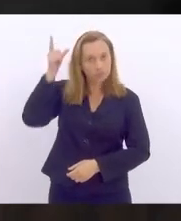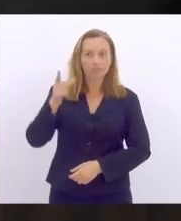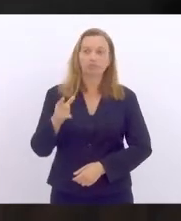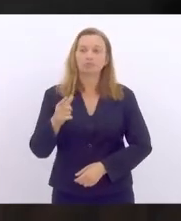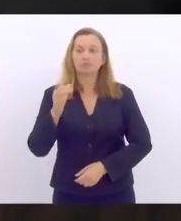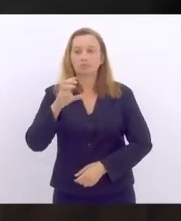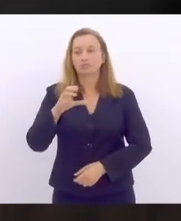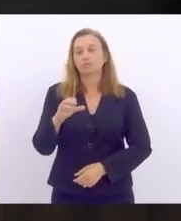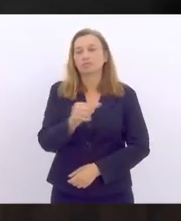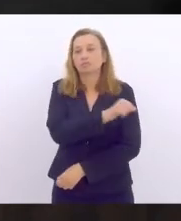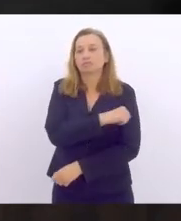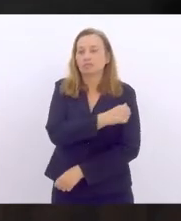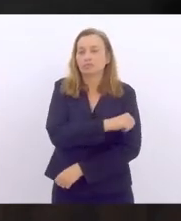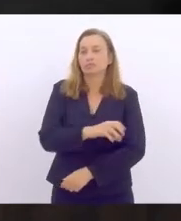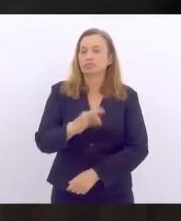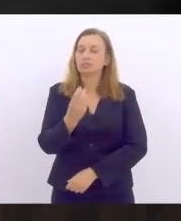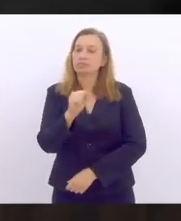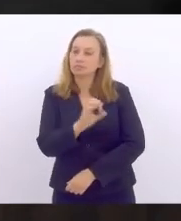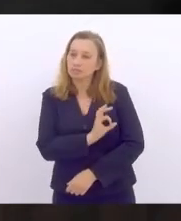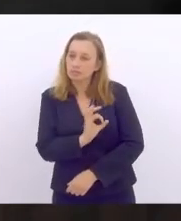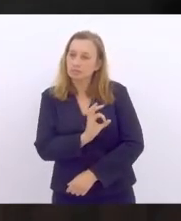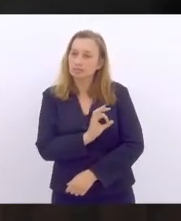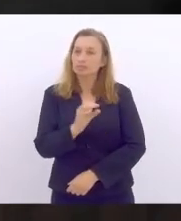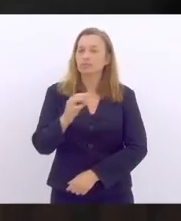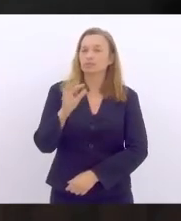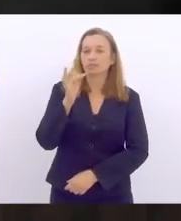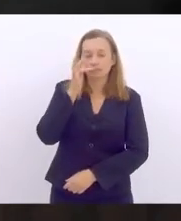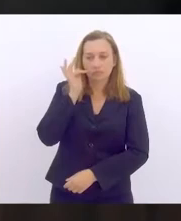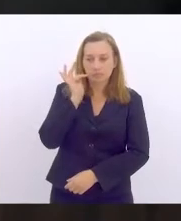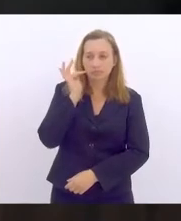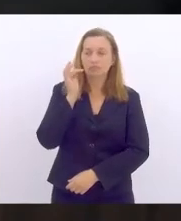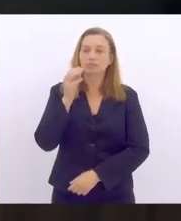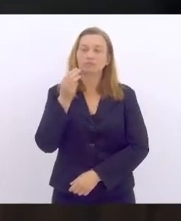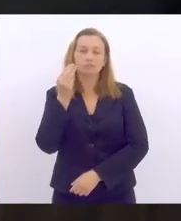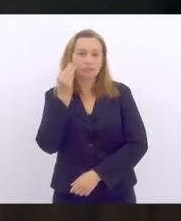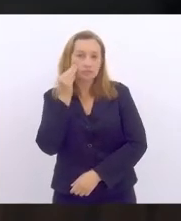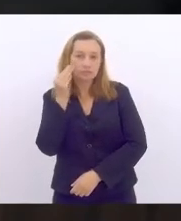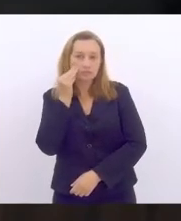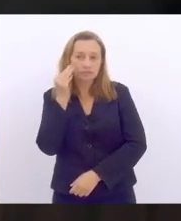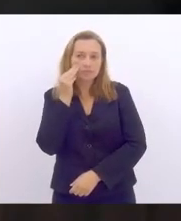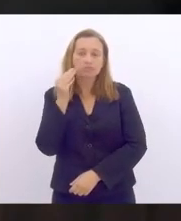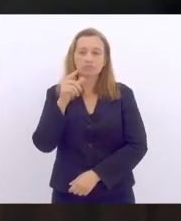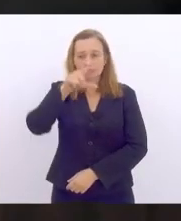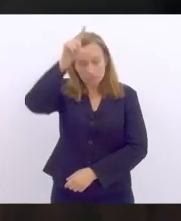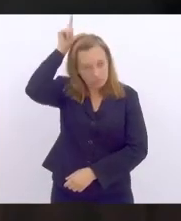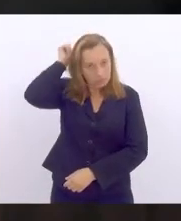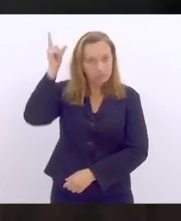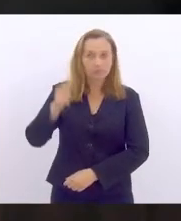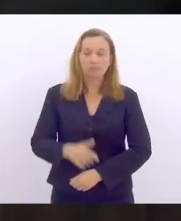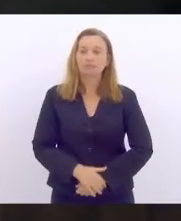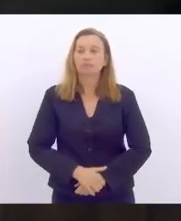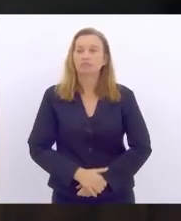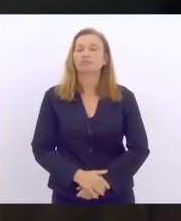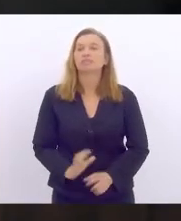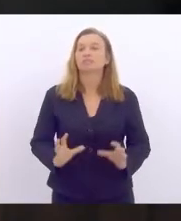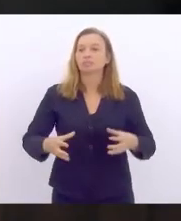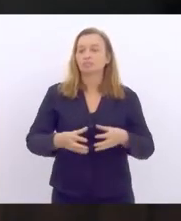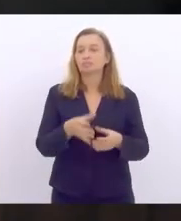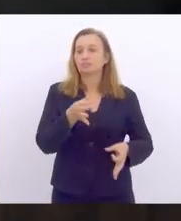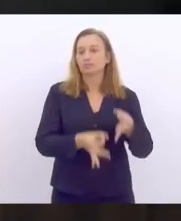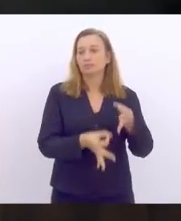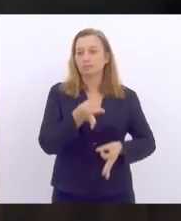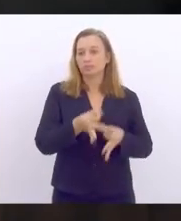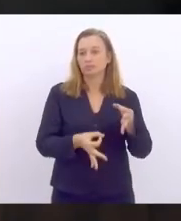enfermeira Rejane, Marta Rocha, Flávio Serafim, Mônica Francisco e Luiz Paulo. Pendente parecer das comissões de Constituição